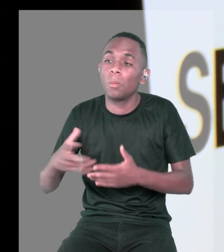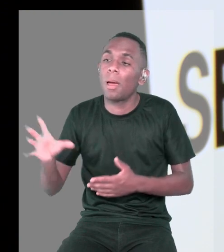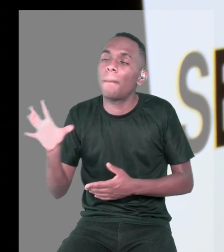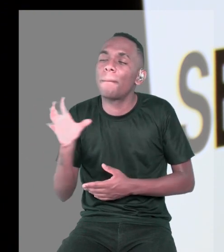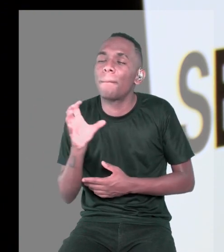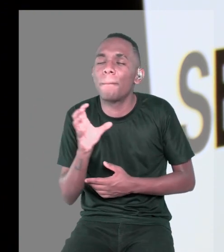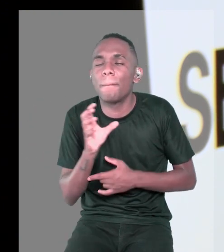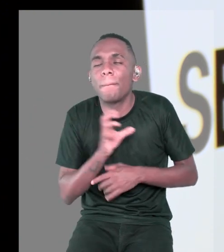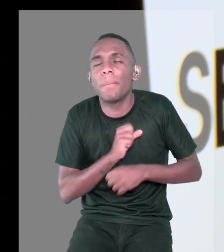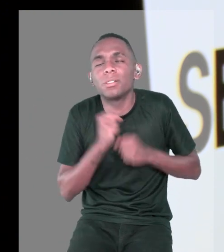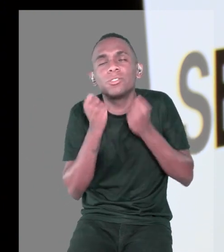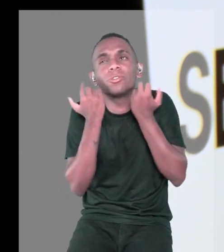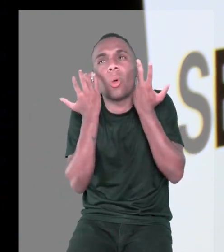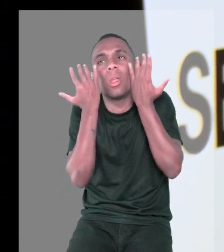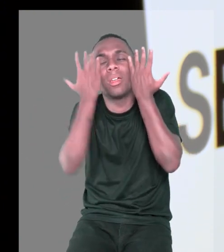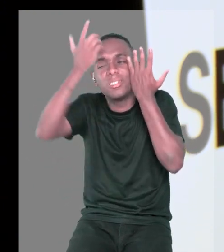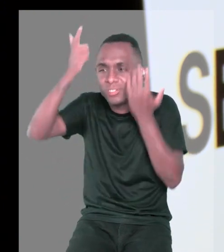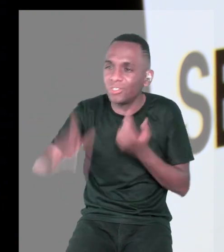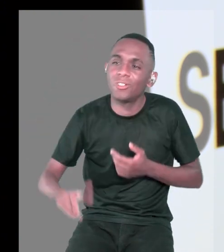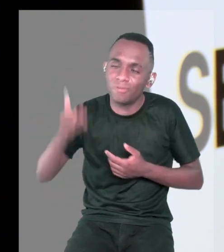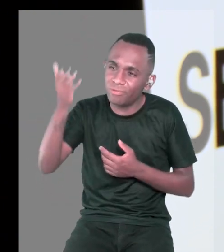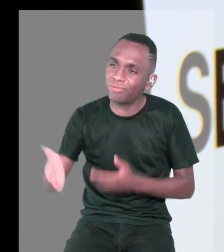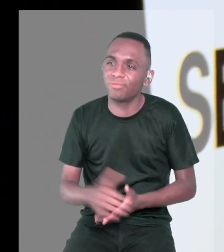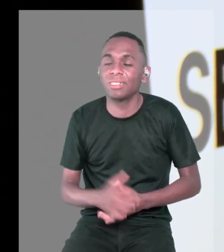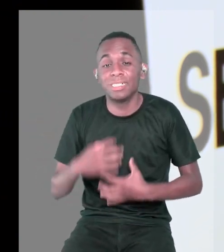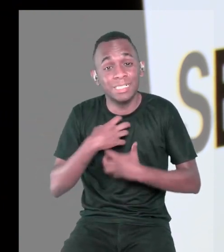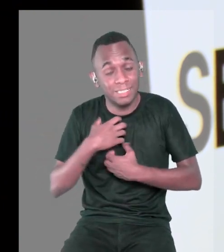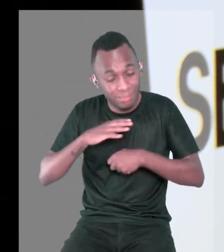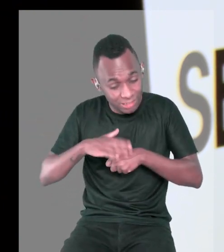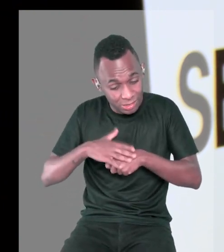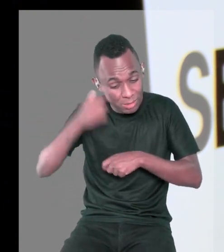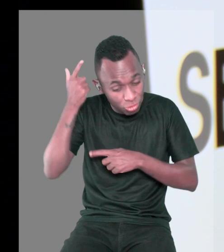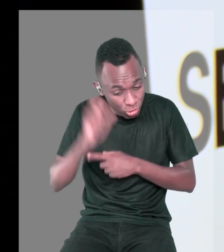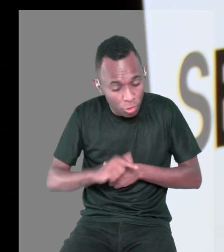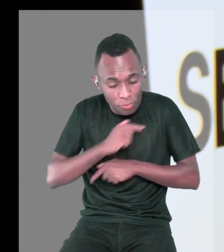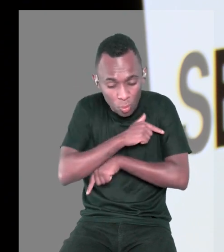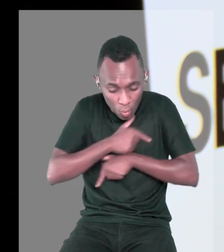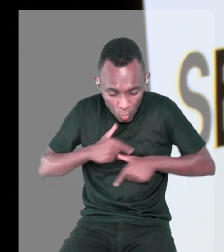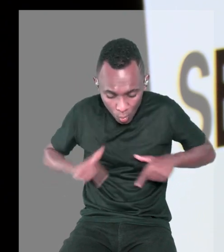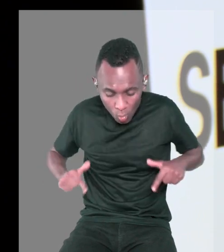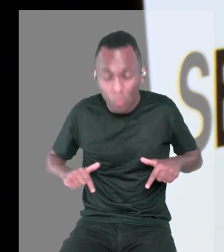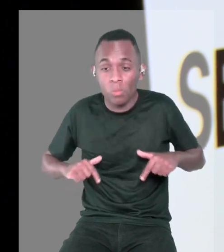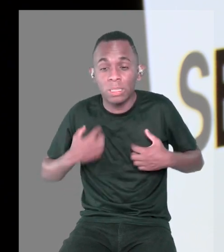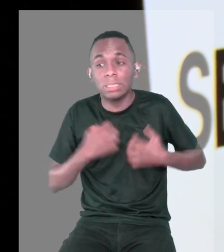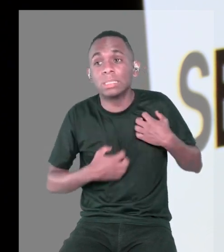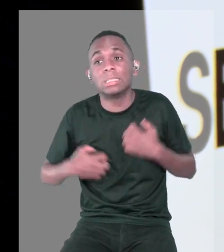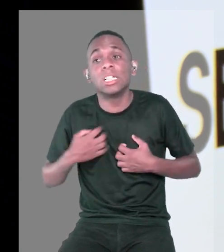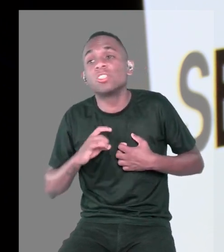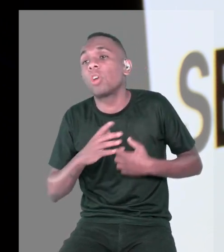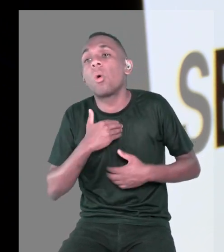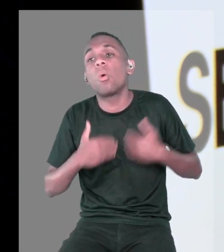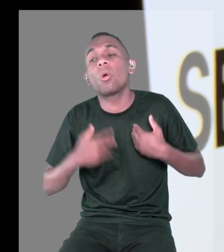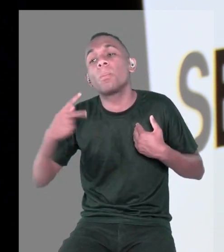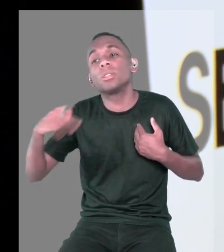Recentemente, eu me apaixonei por você mais uma vez. E sinto em mim, de novo, um vazio